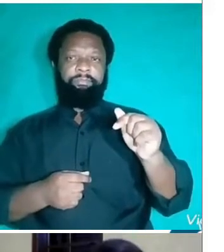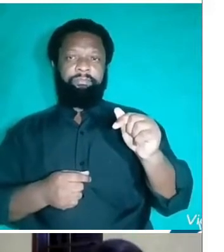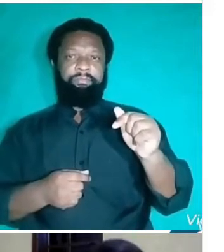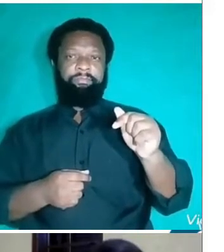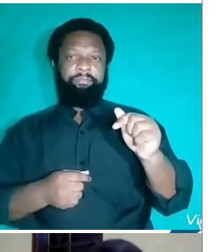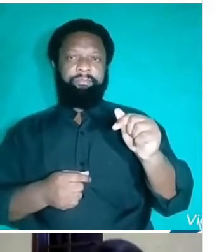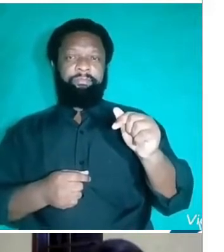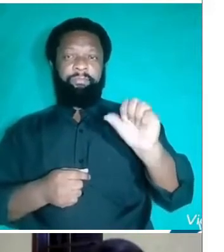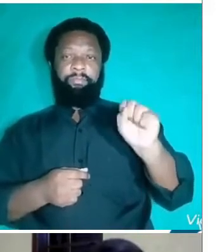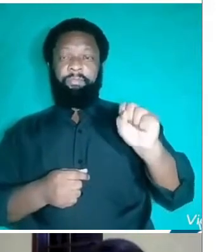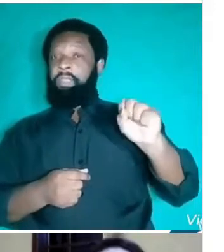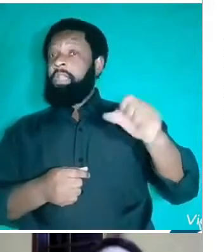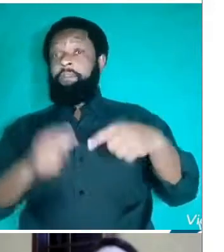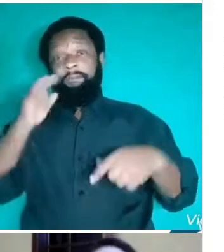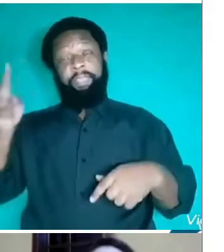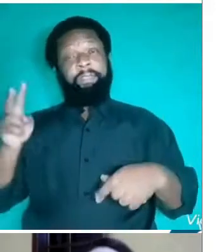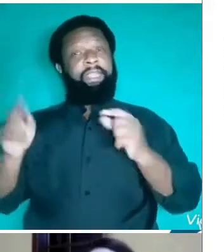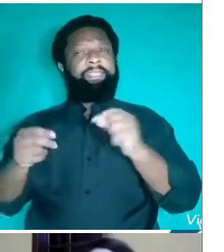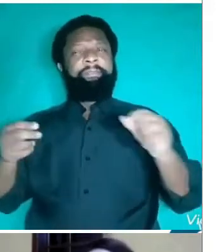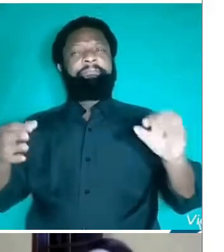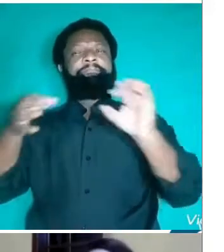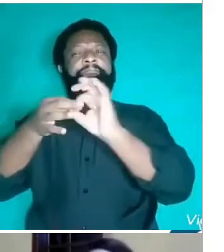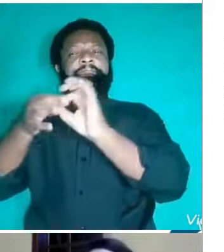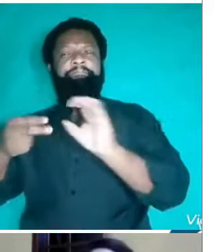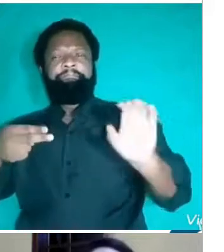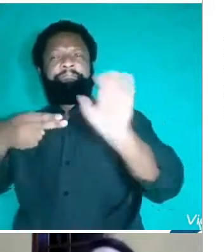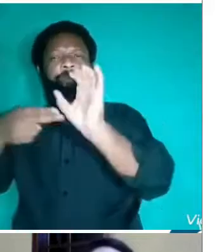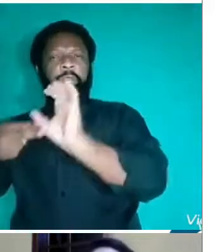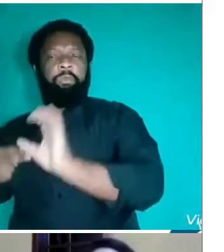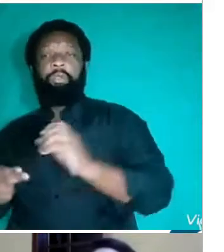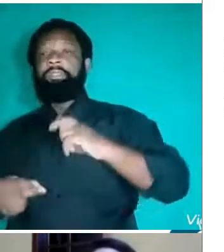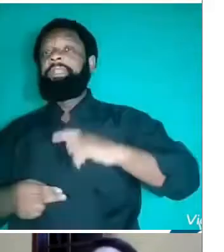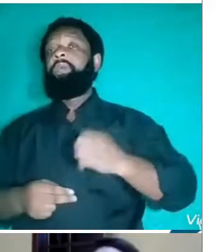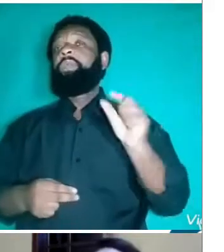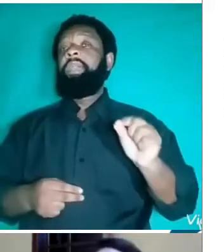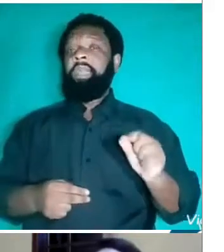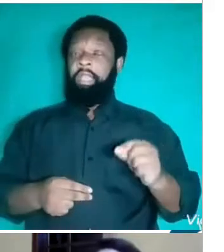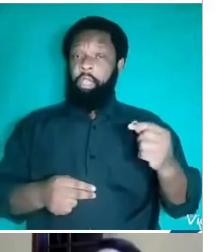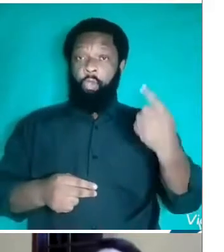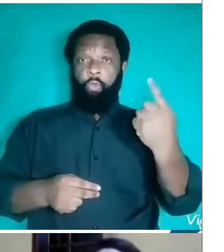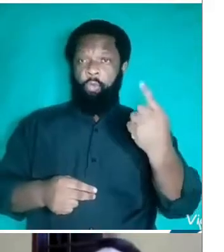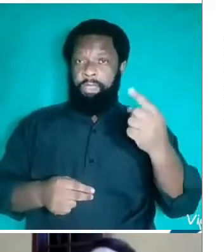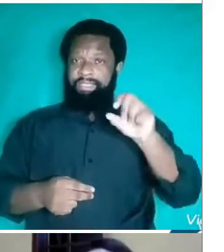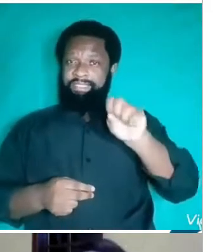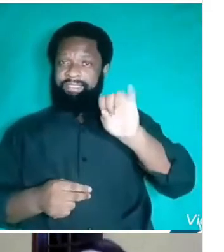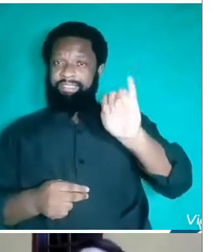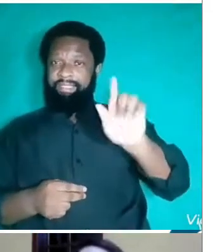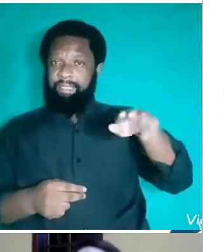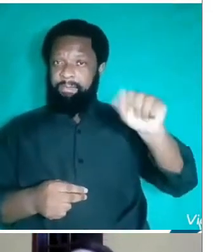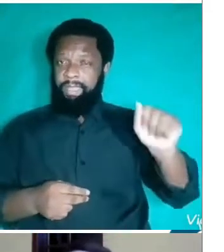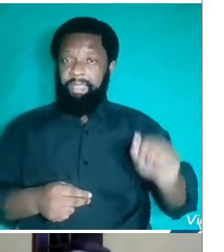8, 9. Então, nessas ligações duplas, nós temos uma ligação do tipo